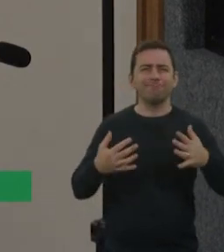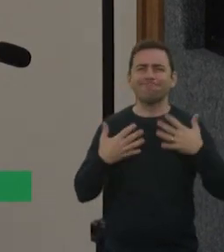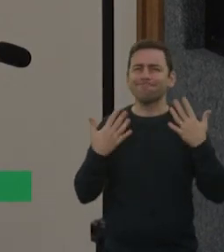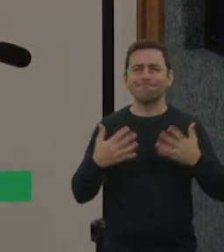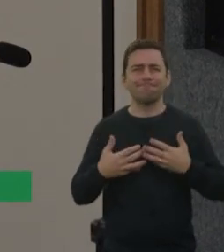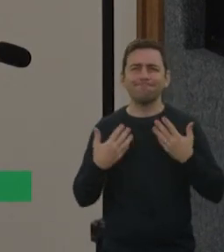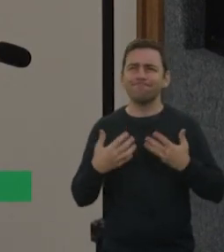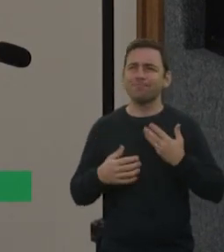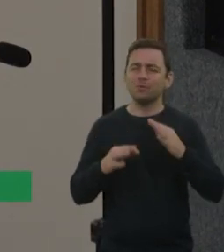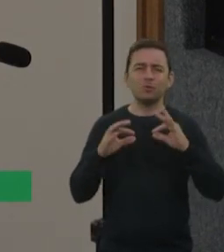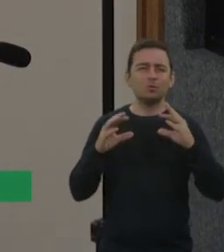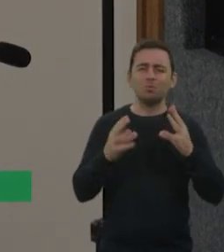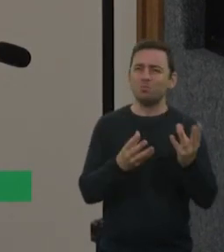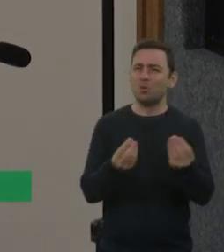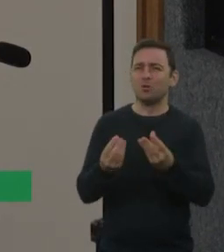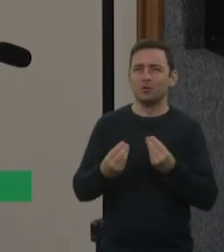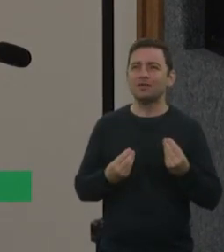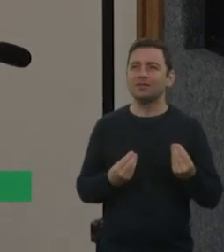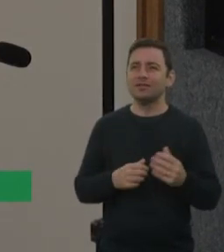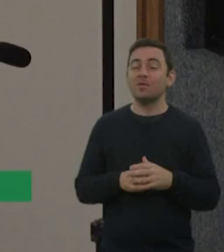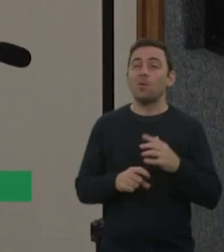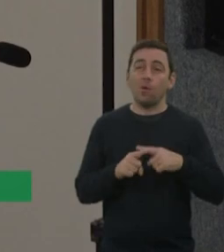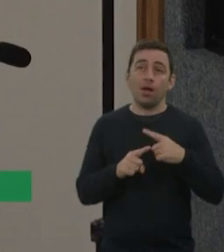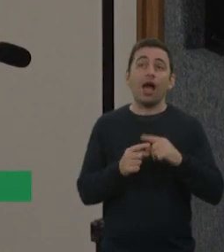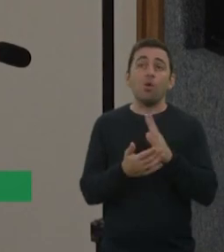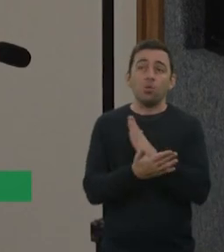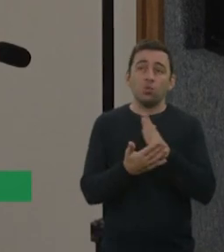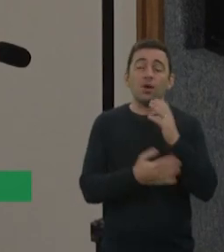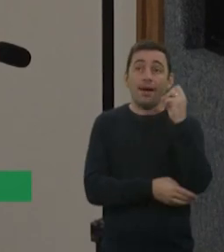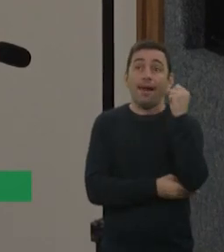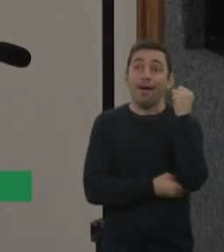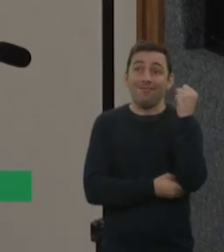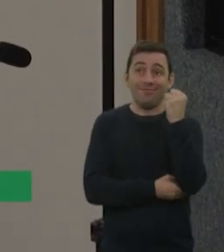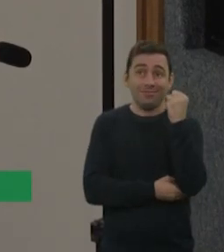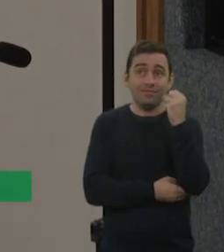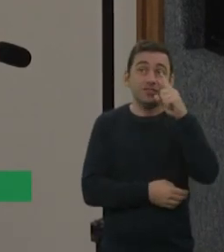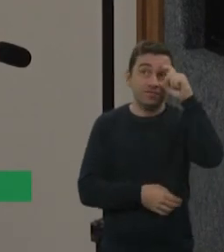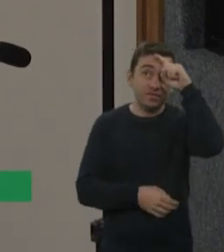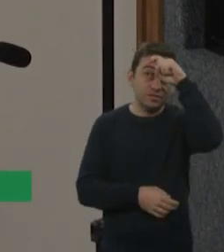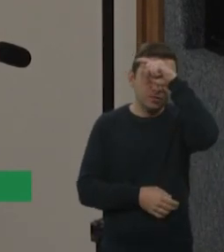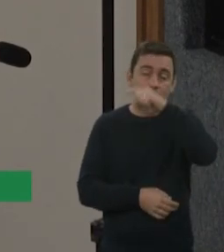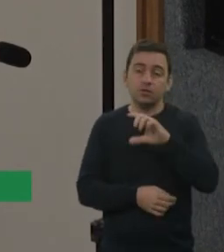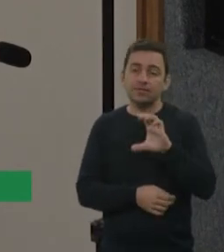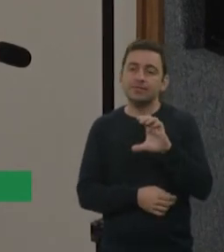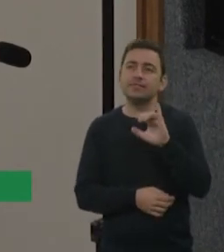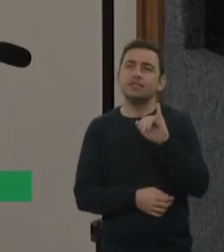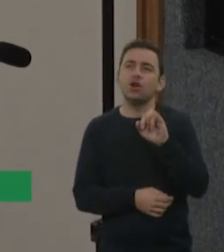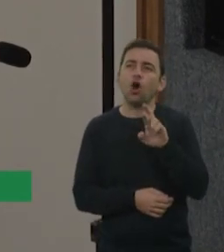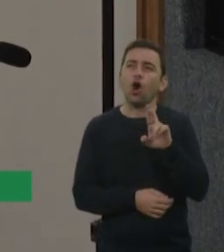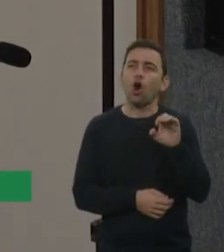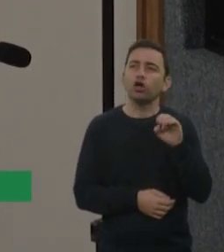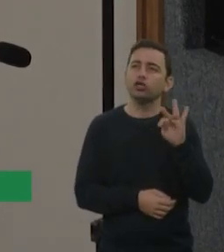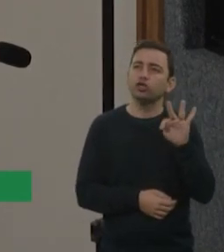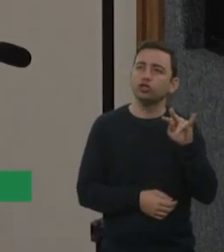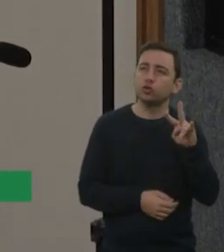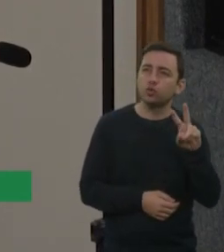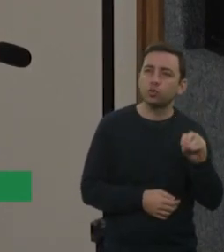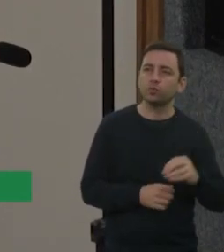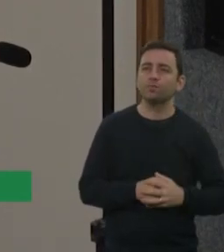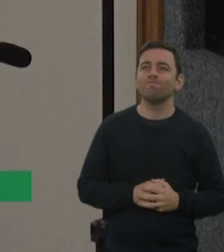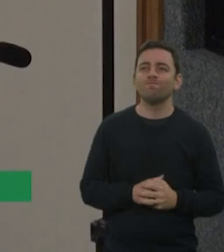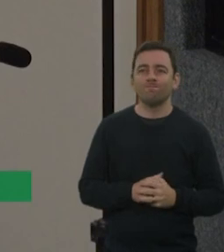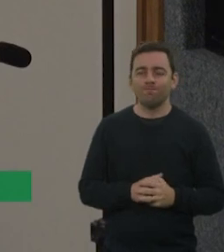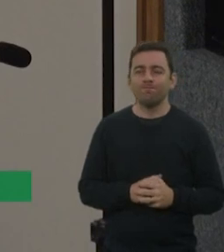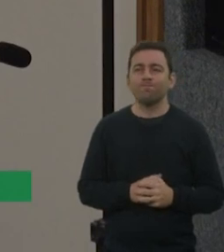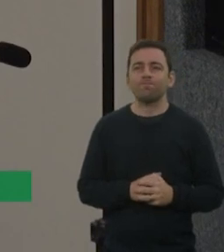né? Porque tem alguns pacientes muito graves já, né? Cirróticos, com desnutrição muito grave. Pode passar. Tá?